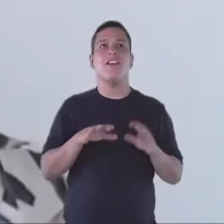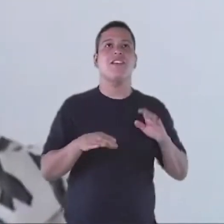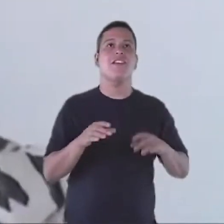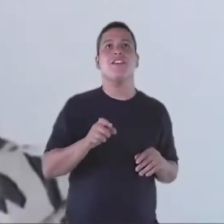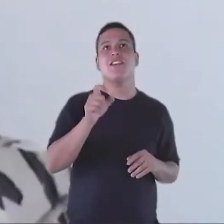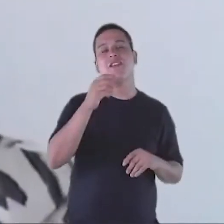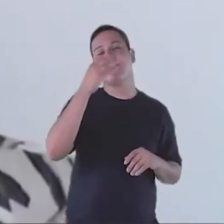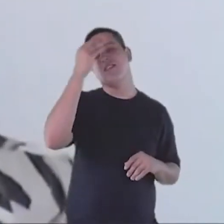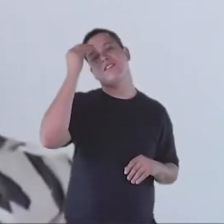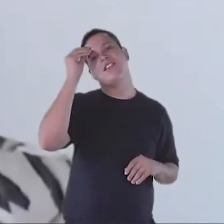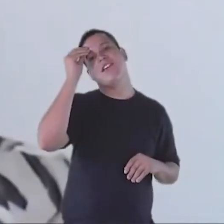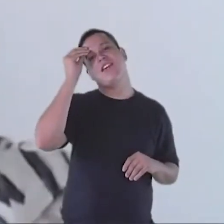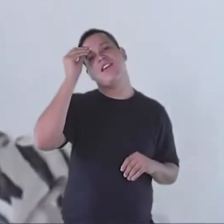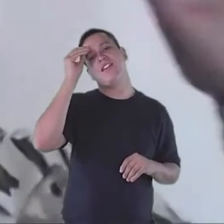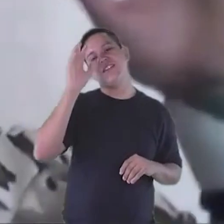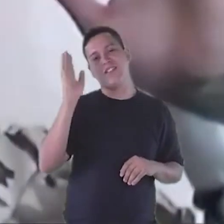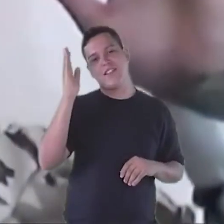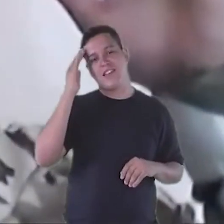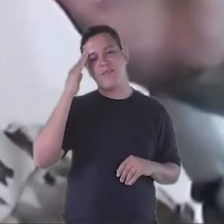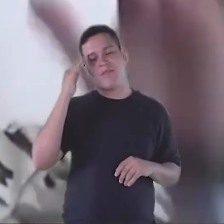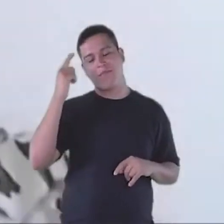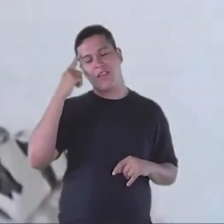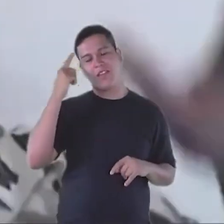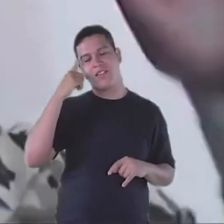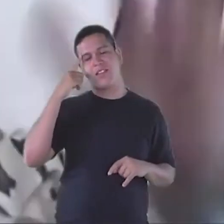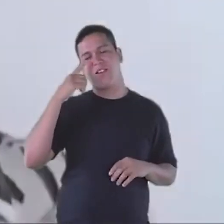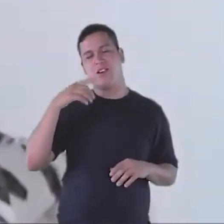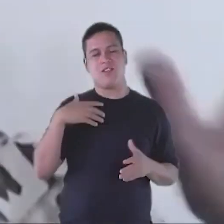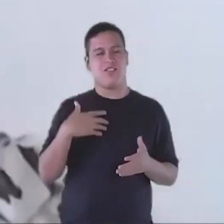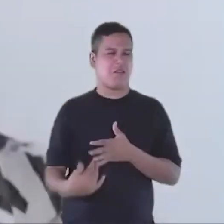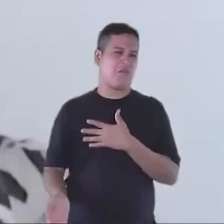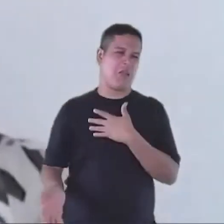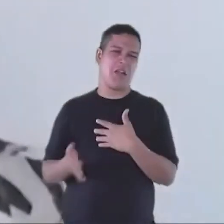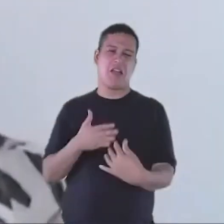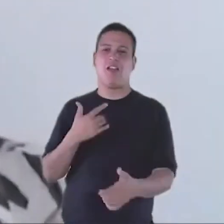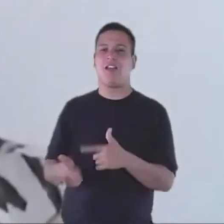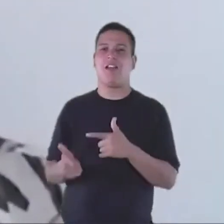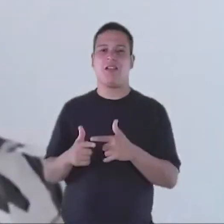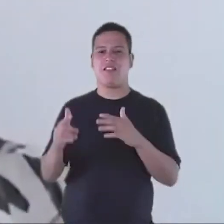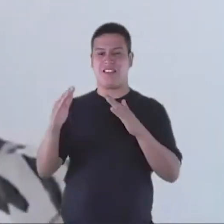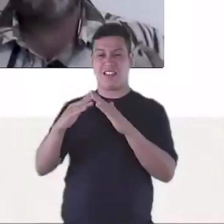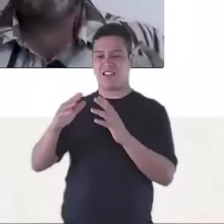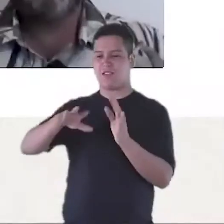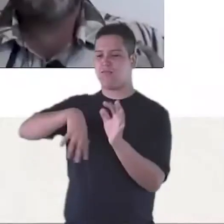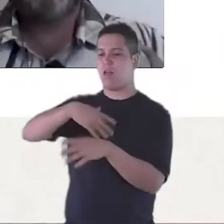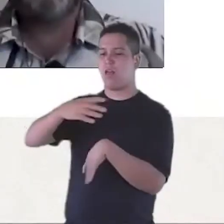estar desarrumada, a casa pode estar desarrumada, mas vidraça suja ninguém aceita.